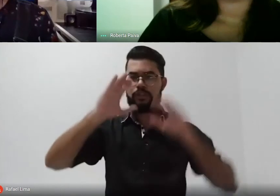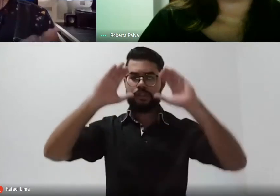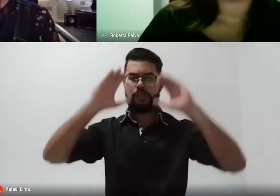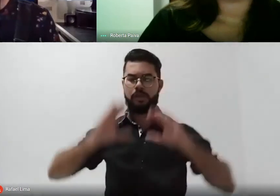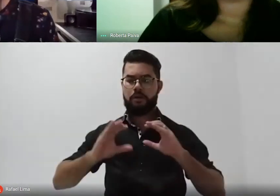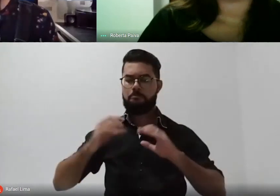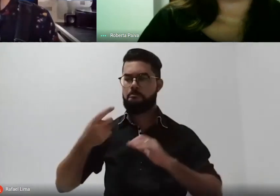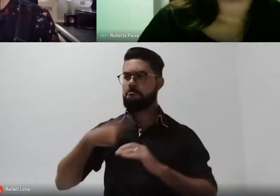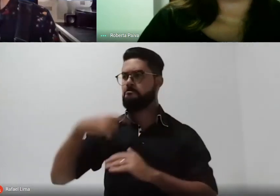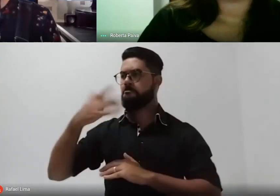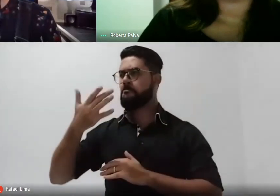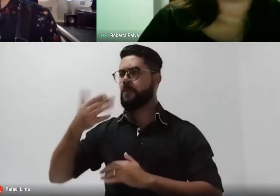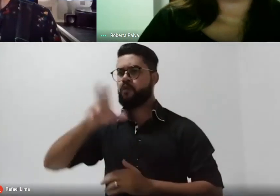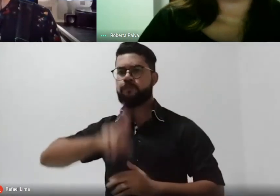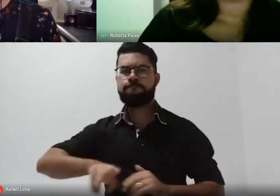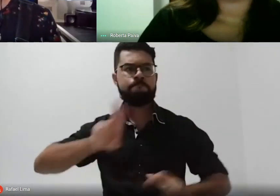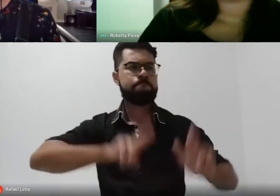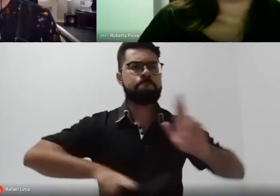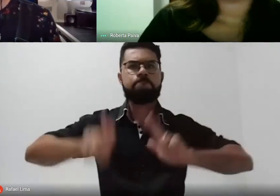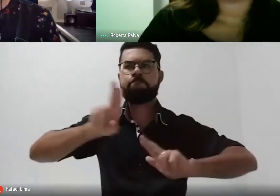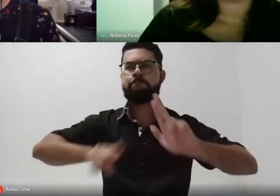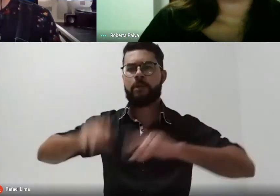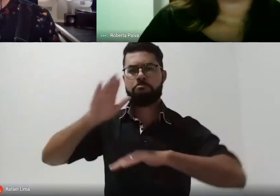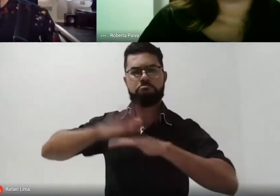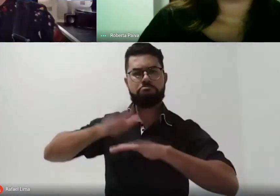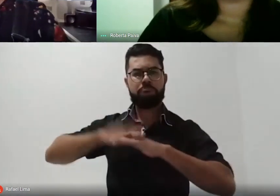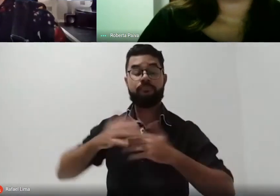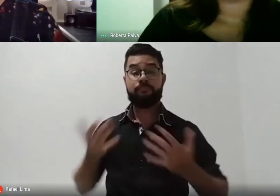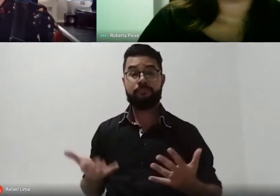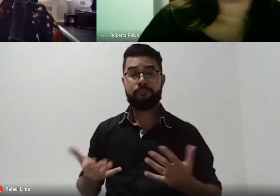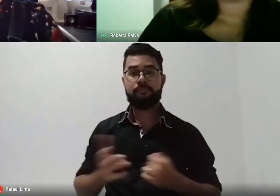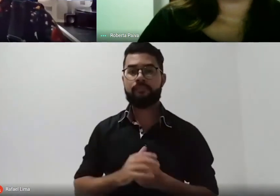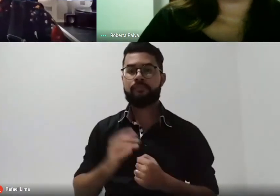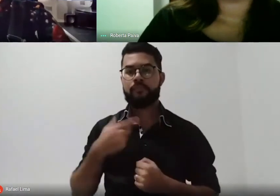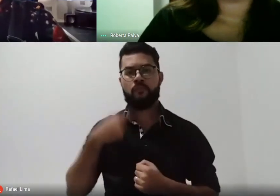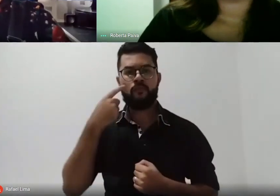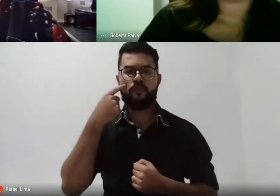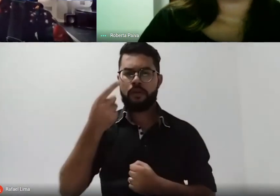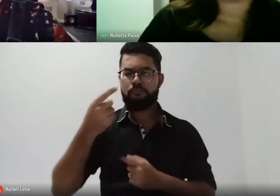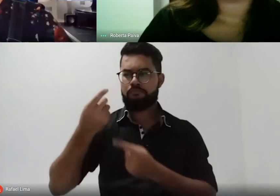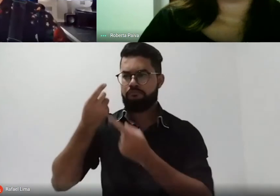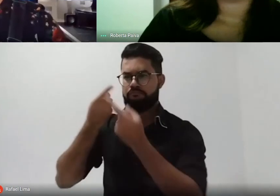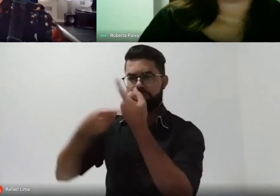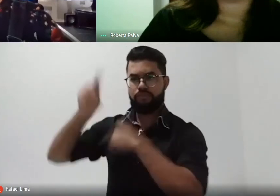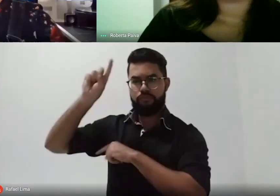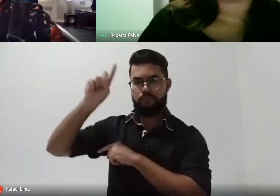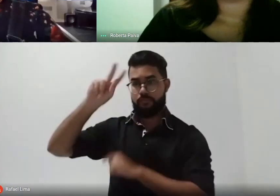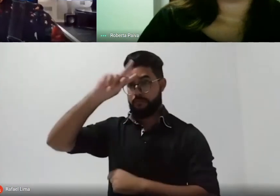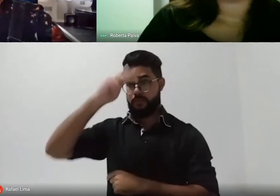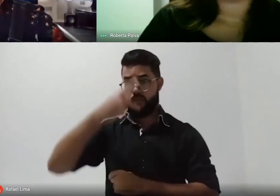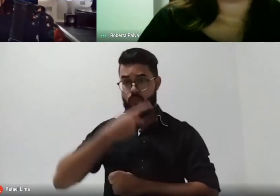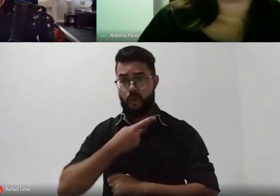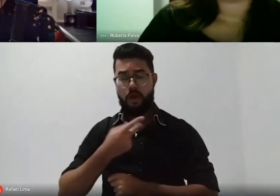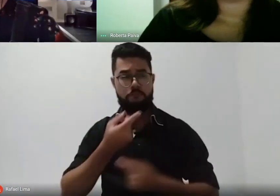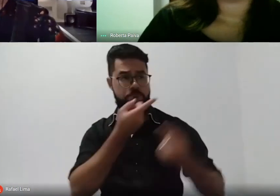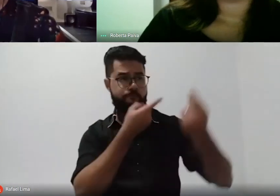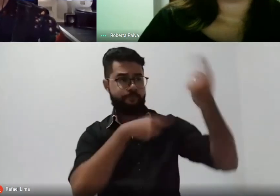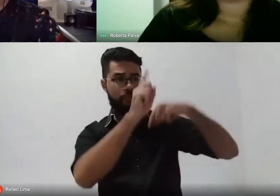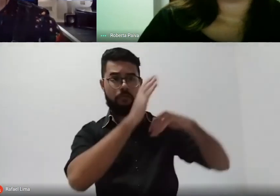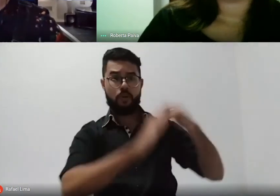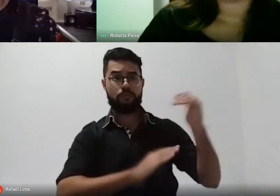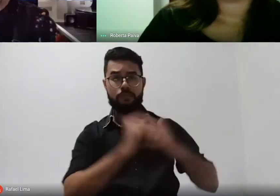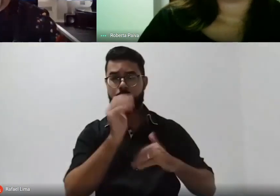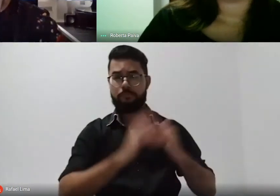com autonomia. Então, assim, eu acho que para o desenvolvimento pessoal, profissional, os projetos